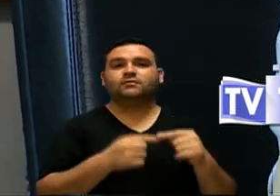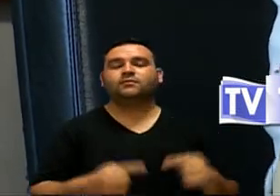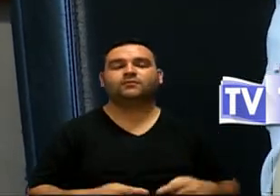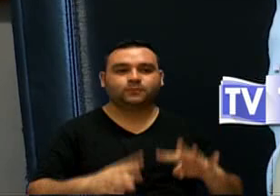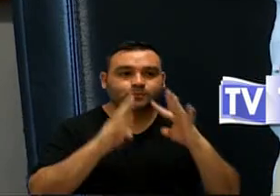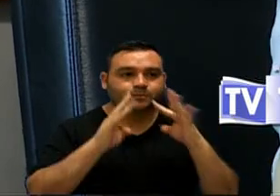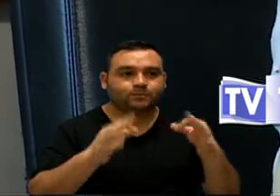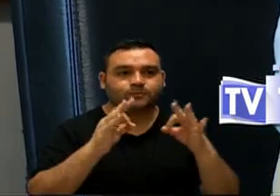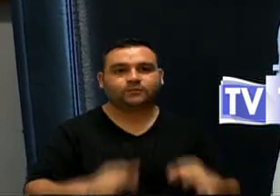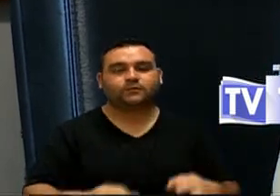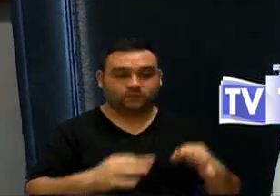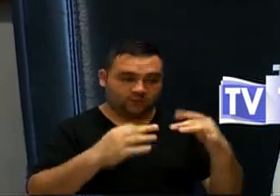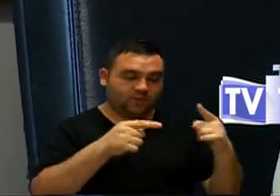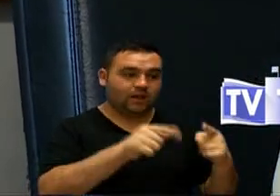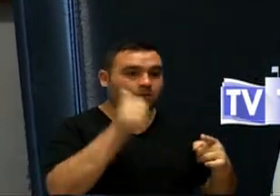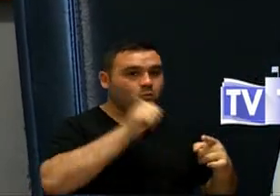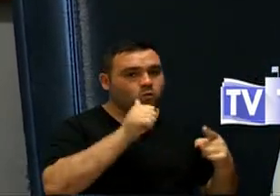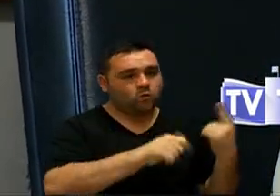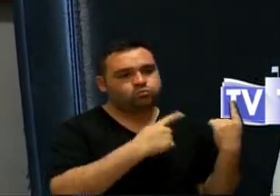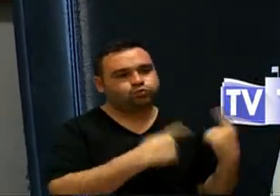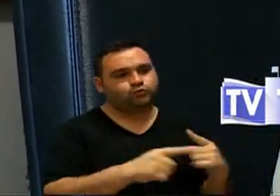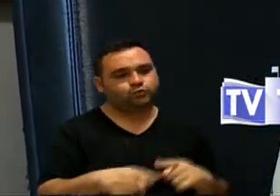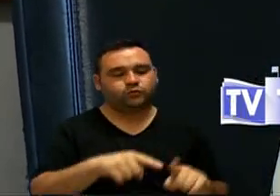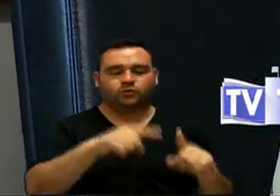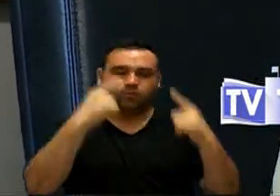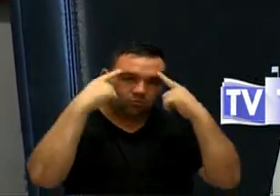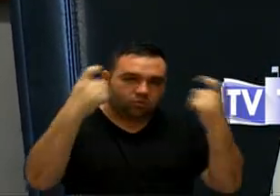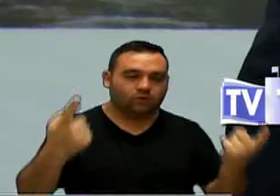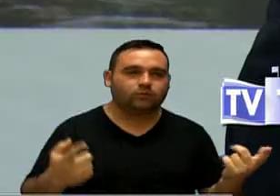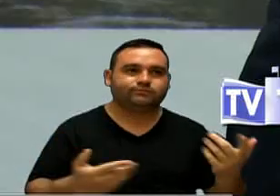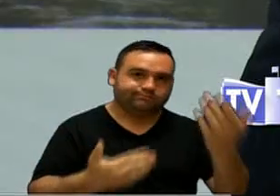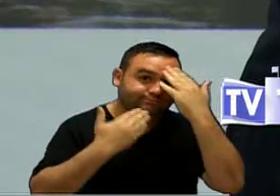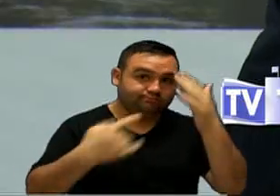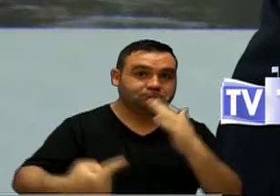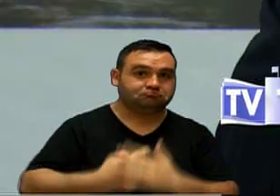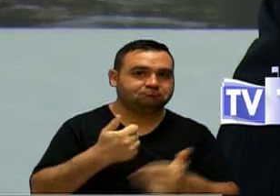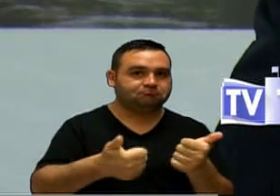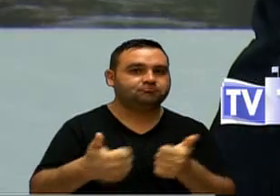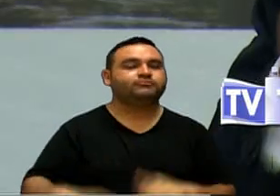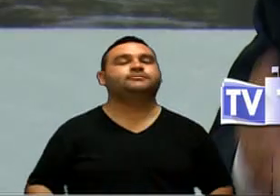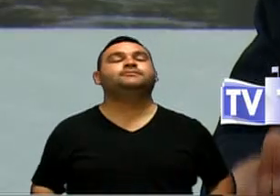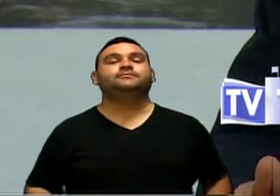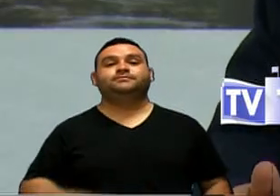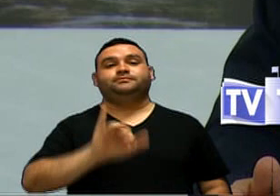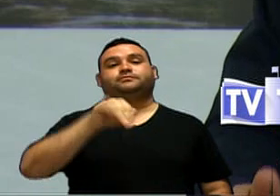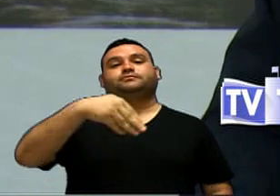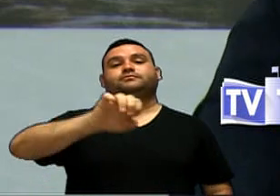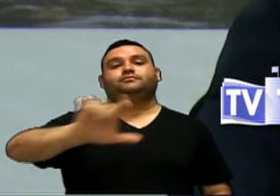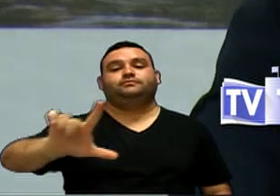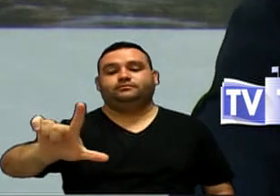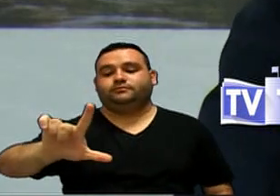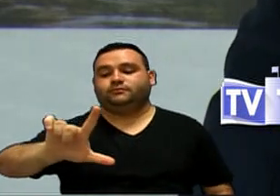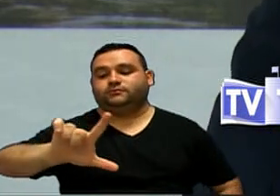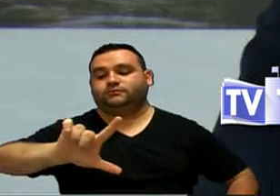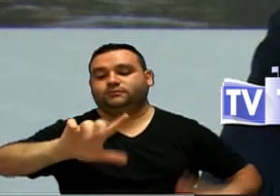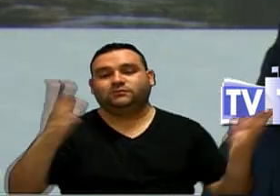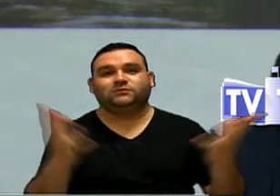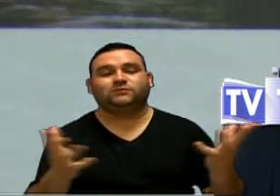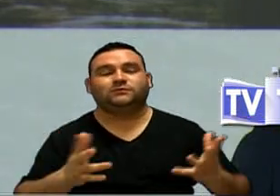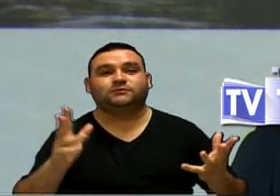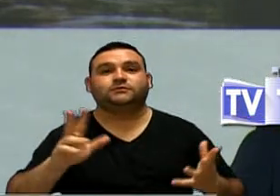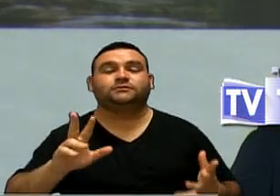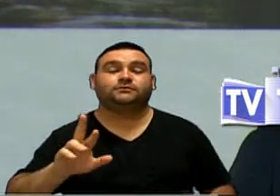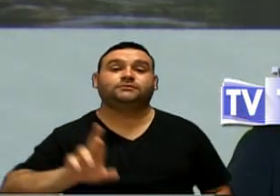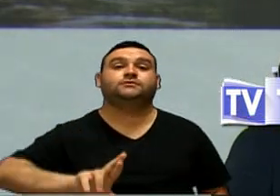atendimento específico da violência contra a mulher. Pois não, obrigado pela pergunta. O IML hoje é uma